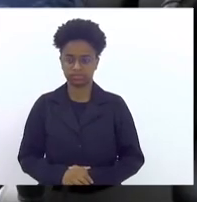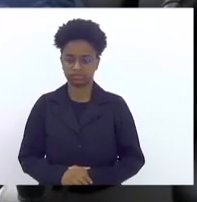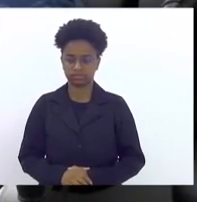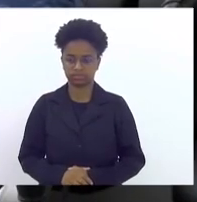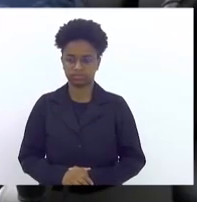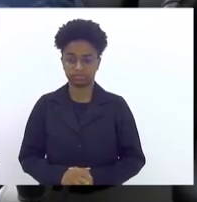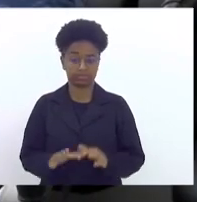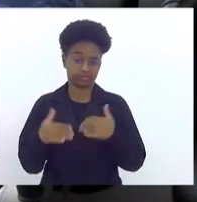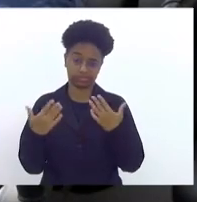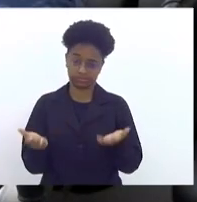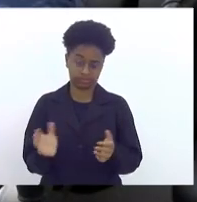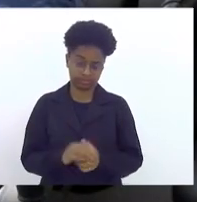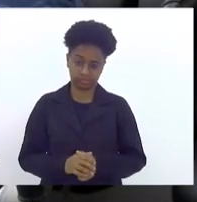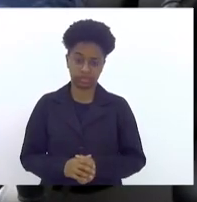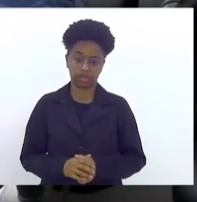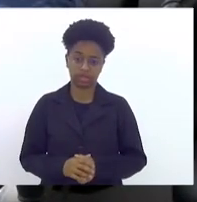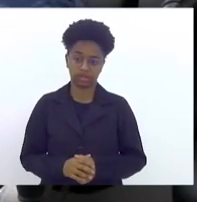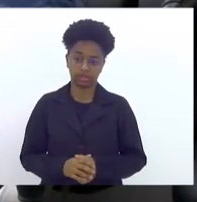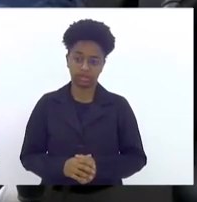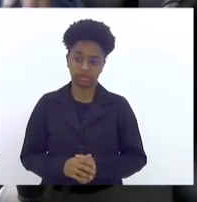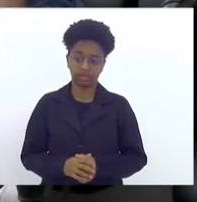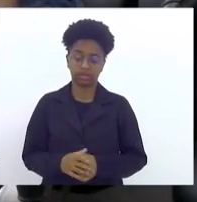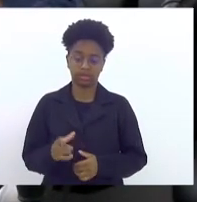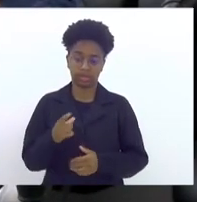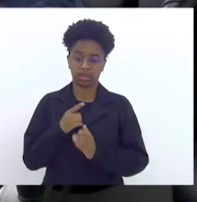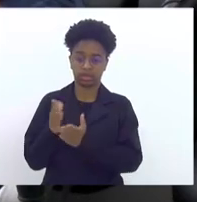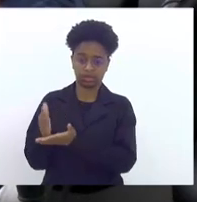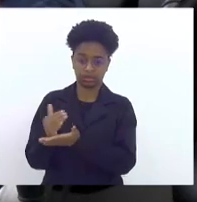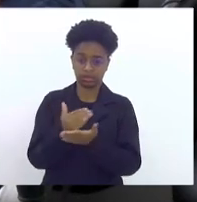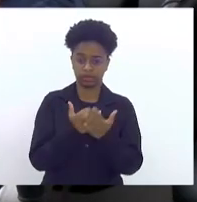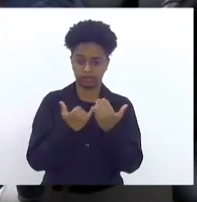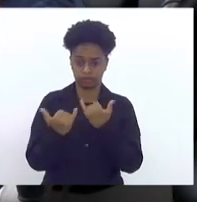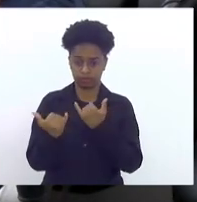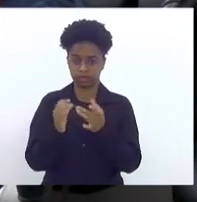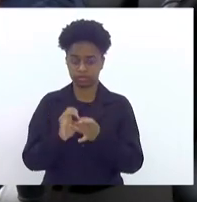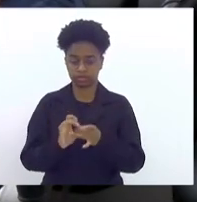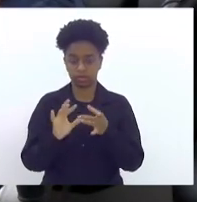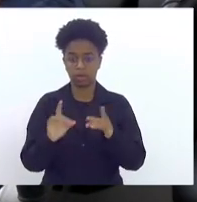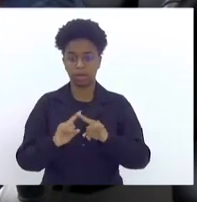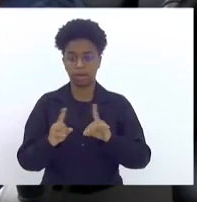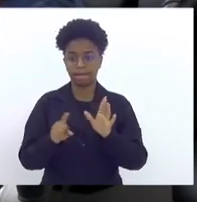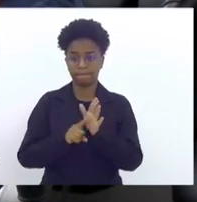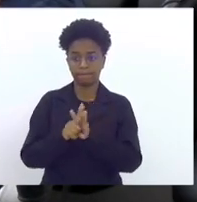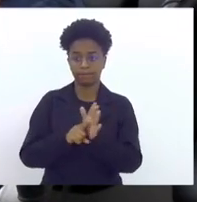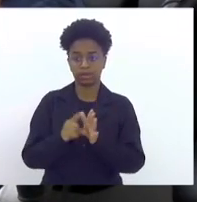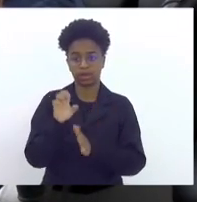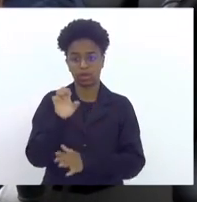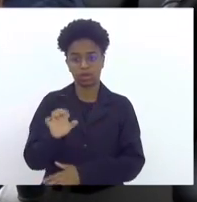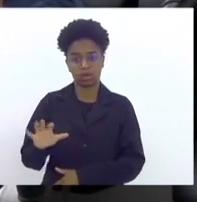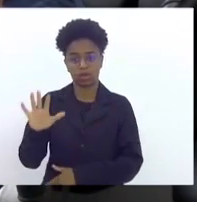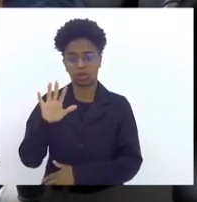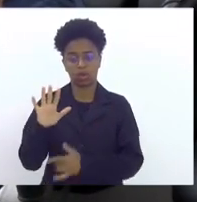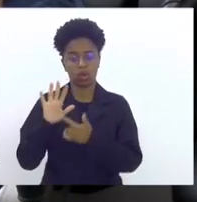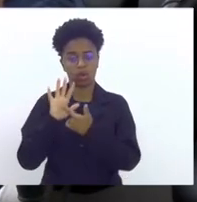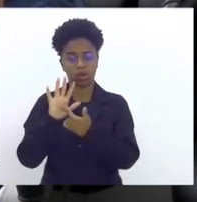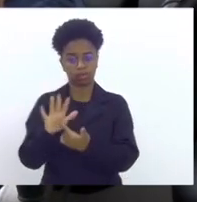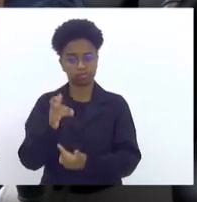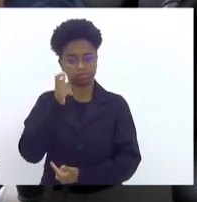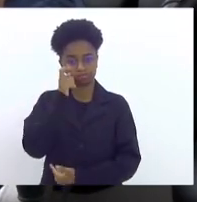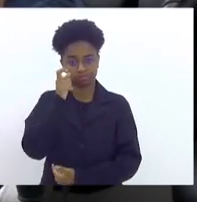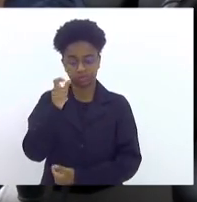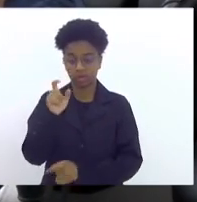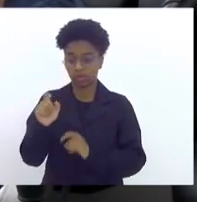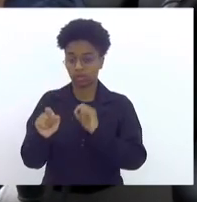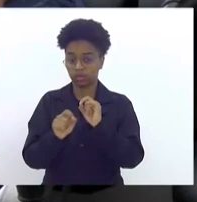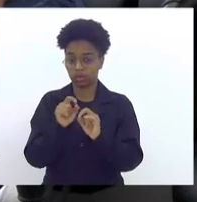enfim esses dados estão disponíveis né mas uma pesquisa europeia é muito interessante essa pesquisa europeia porque o que